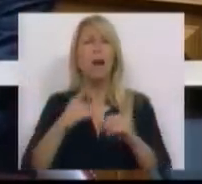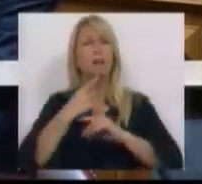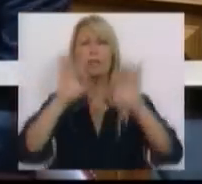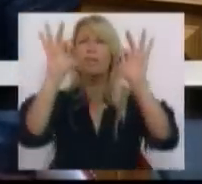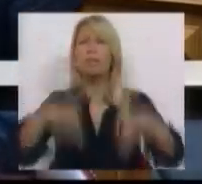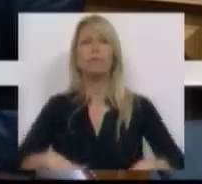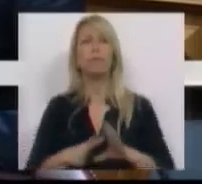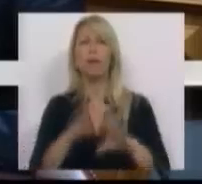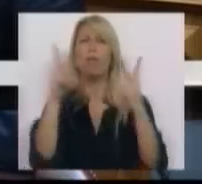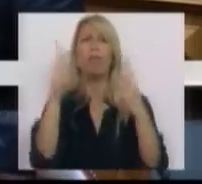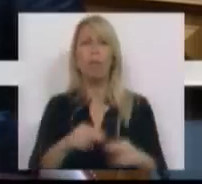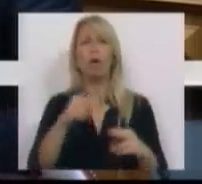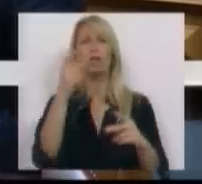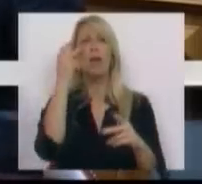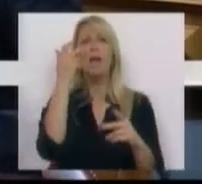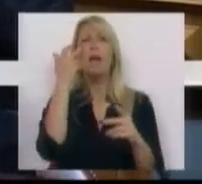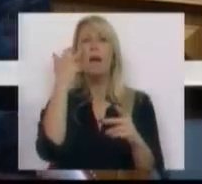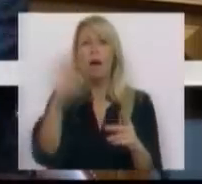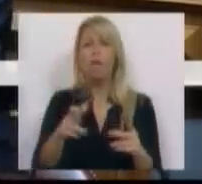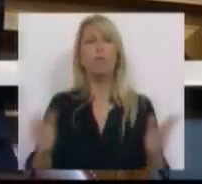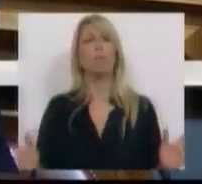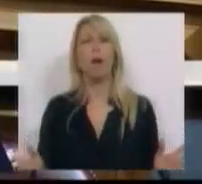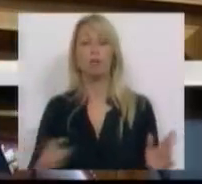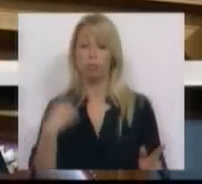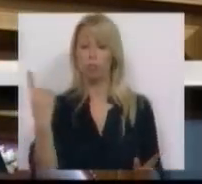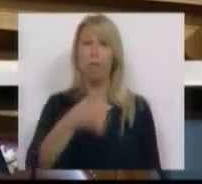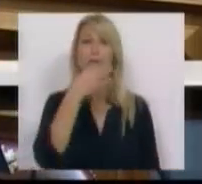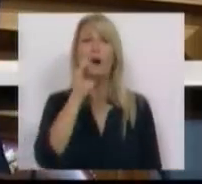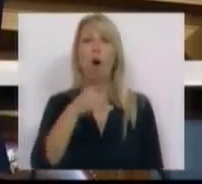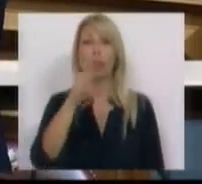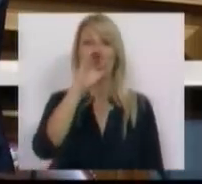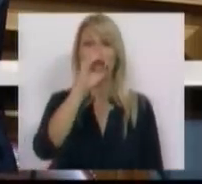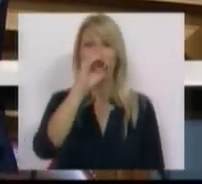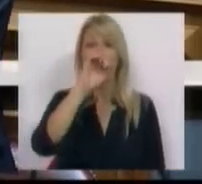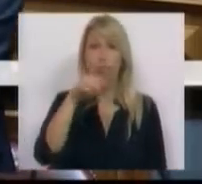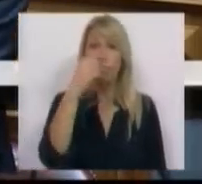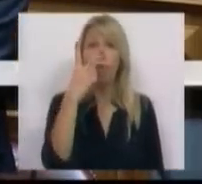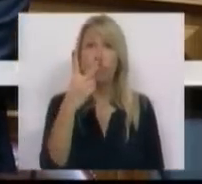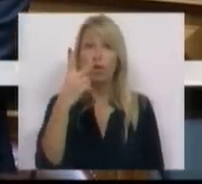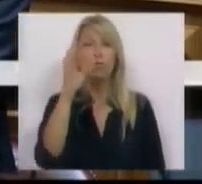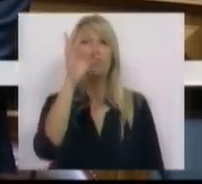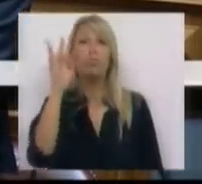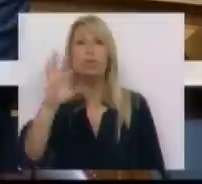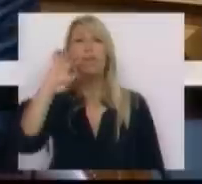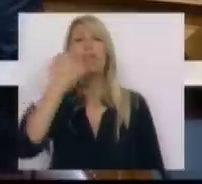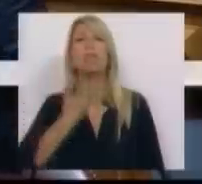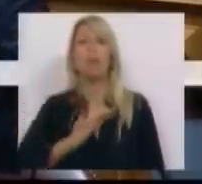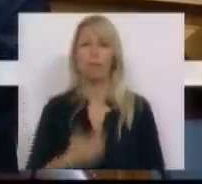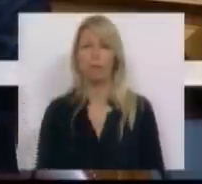e junto dos reformados. Nós estamos a falar de 0,2% do déficit.